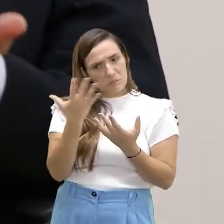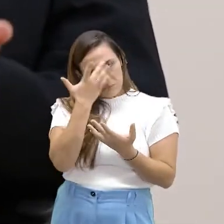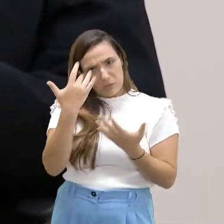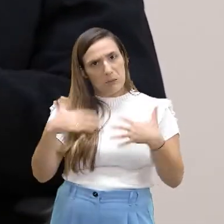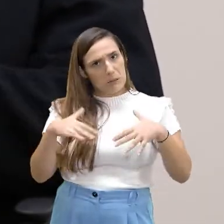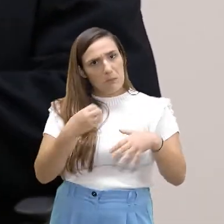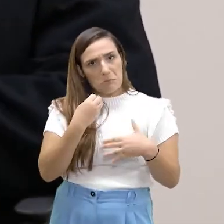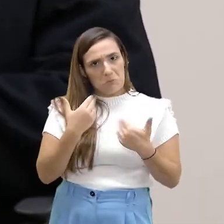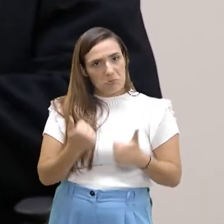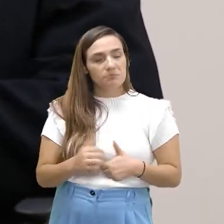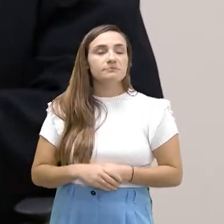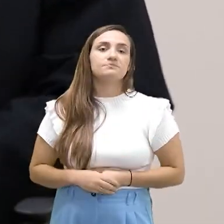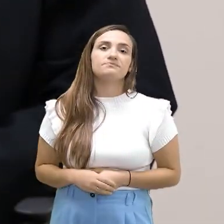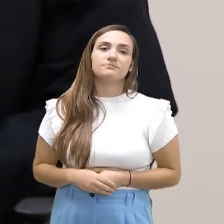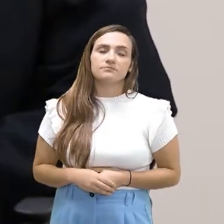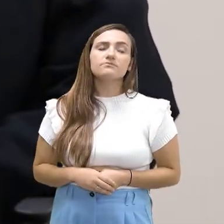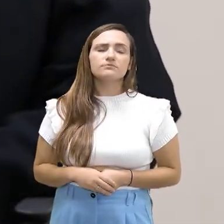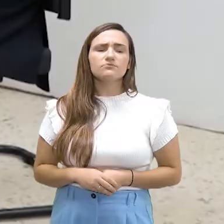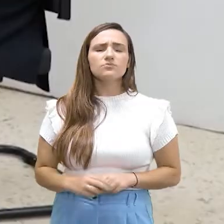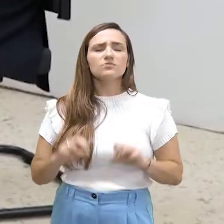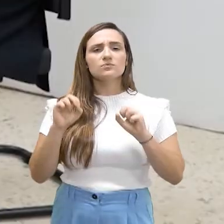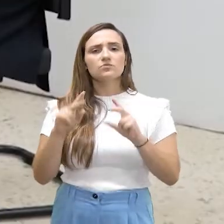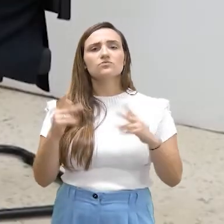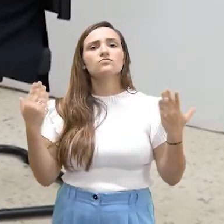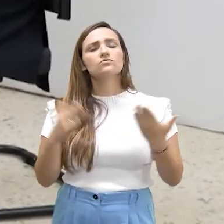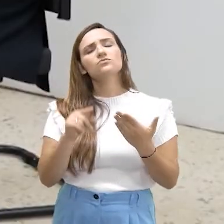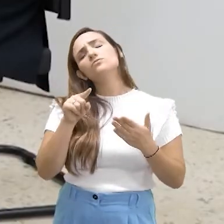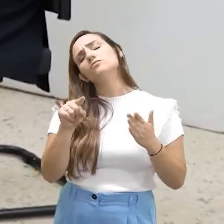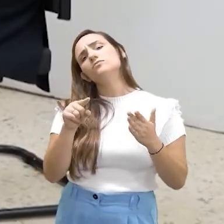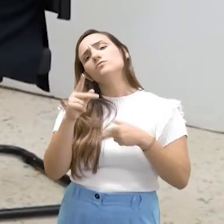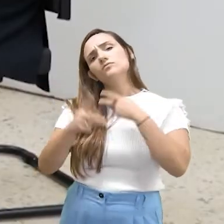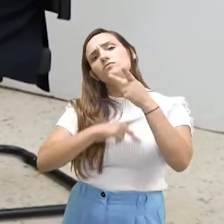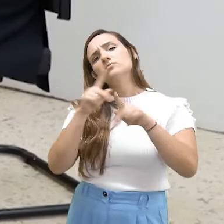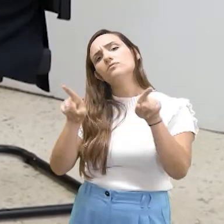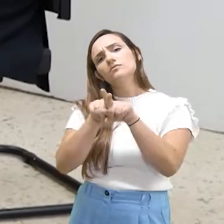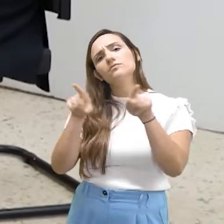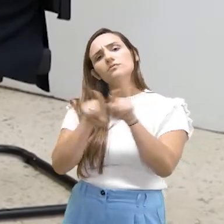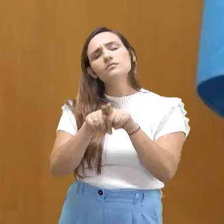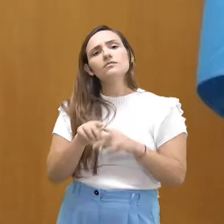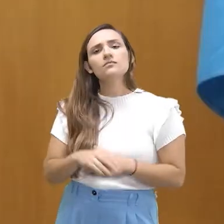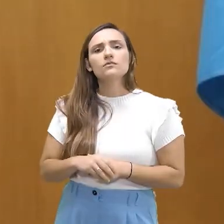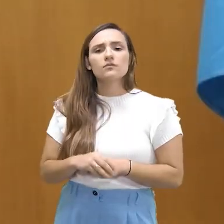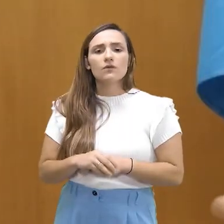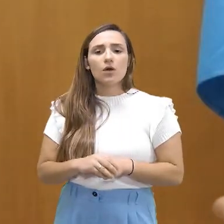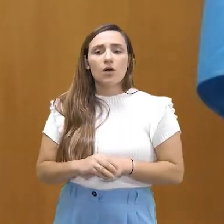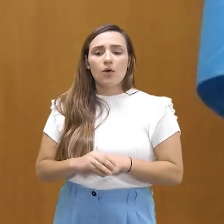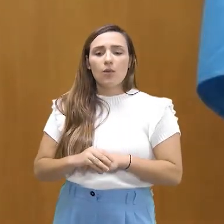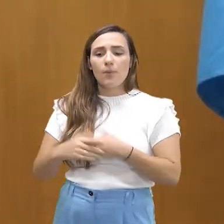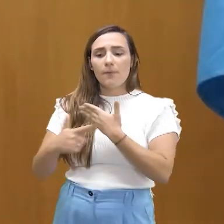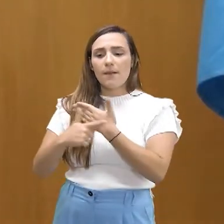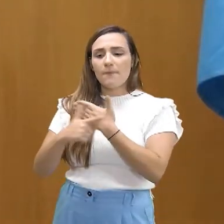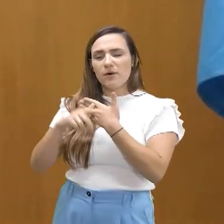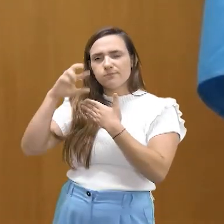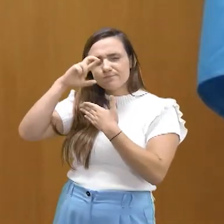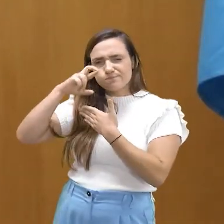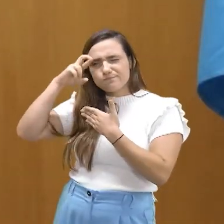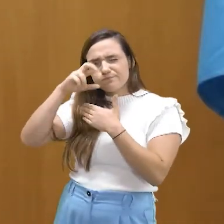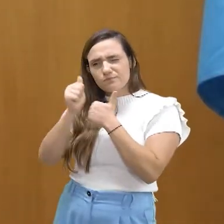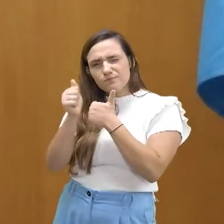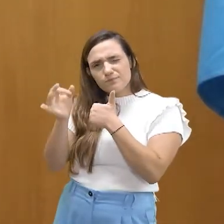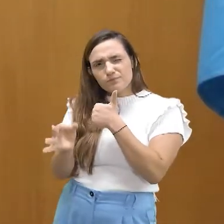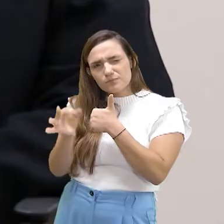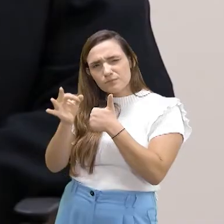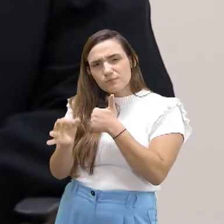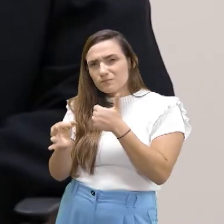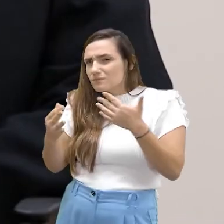número significativo de pessoas. O senhor também colocou aqui o papel fiscalizador do Tribunal